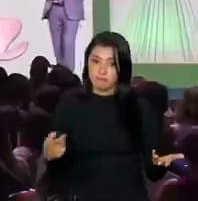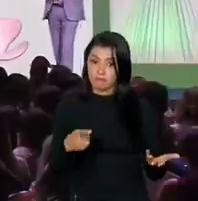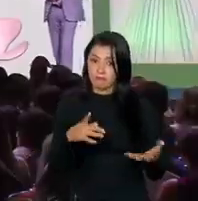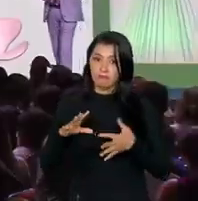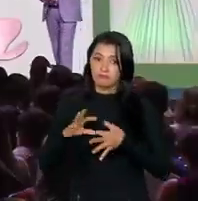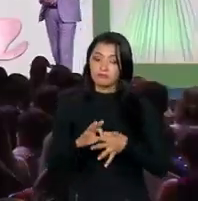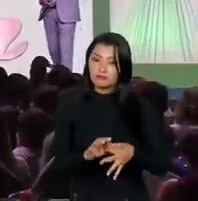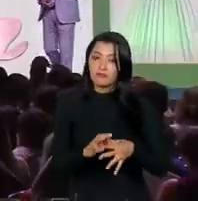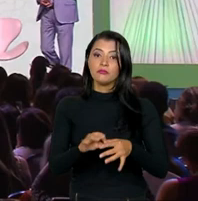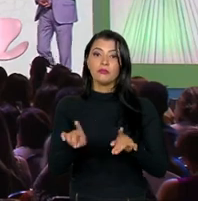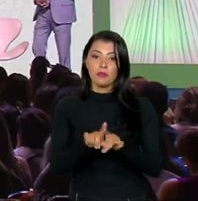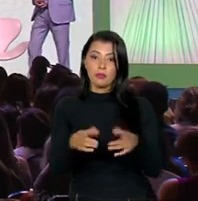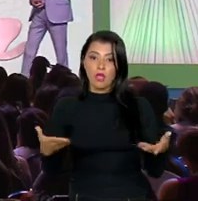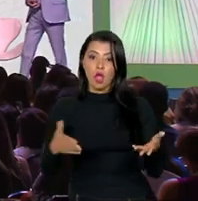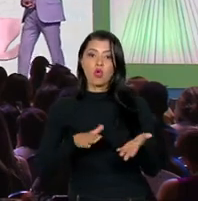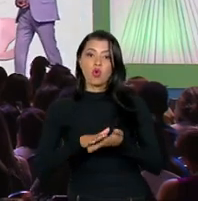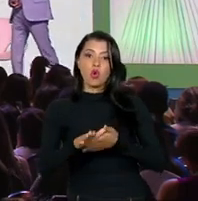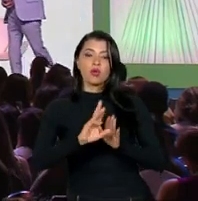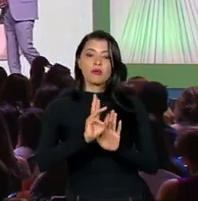Saiu agora também um relatório